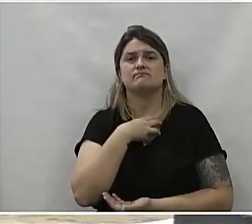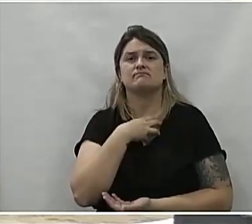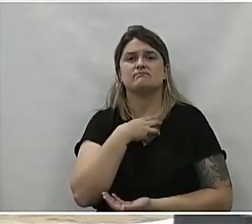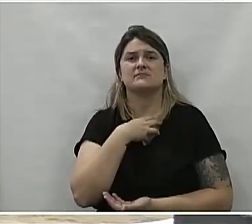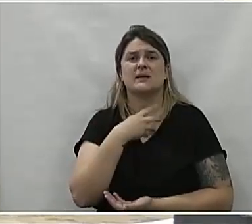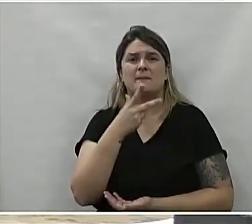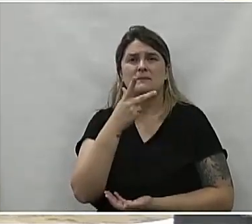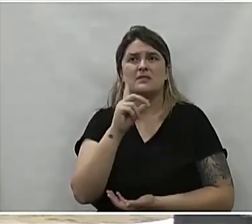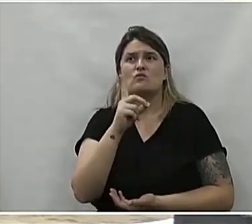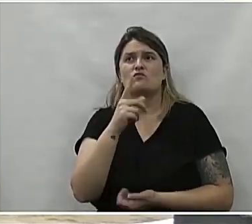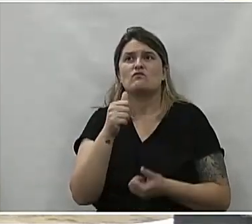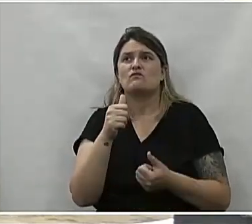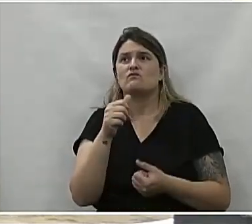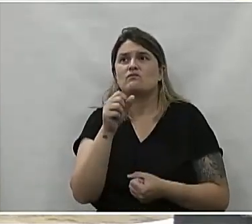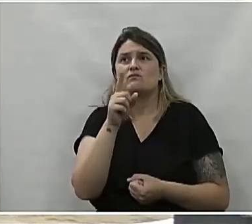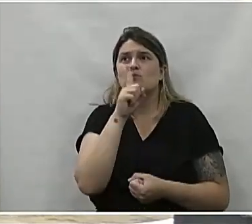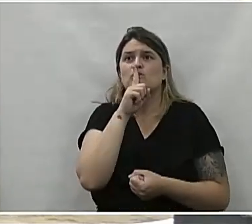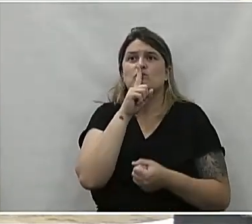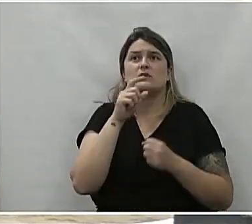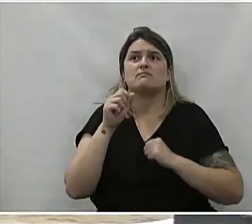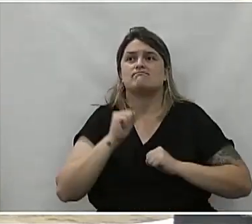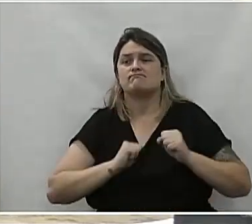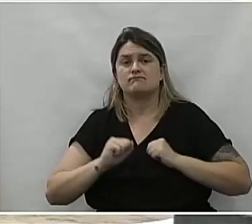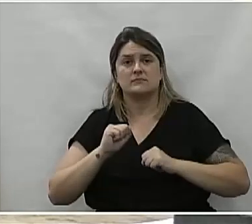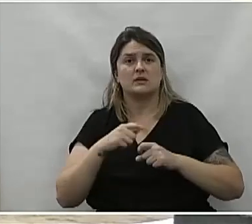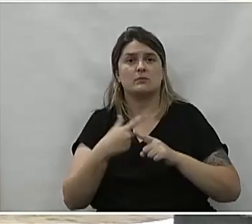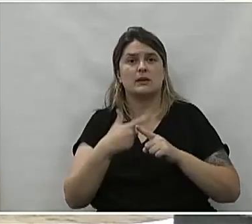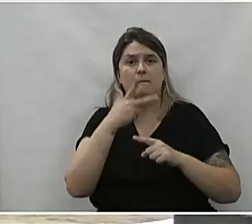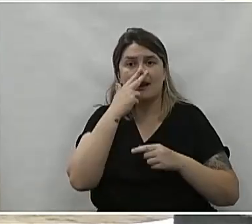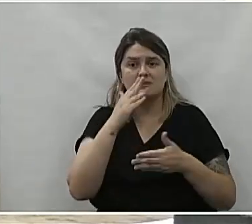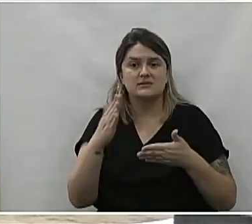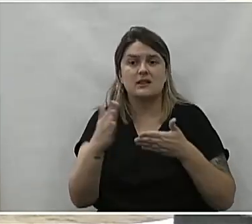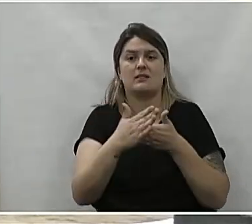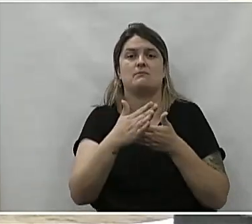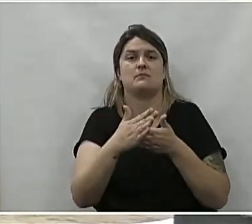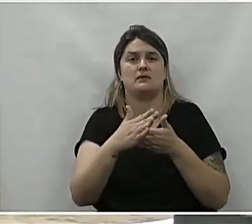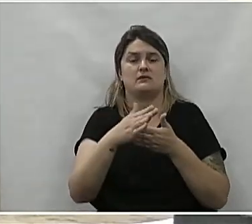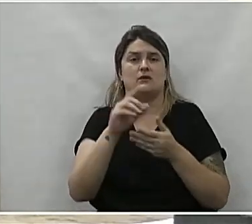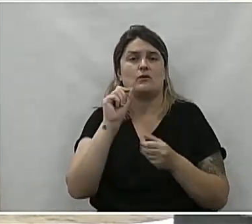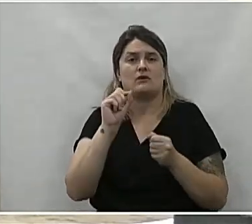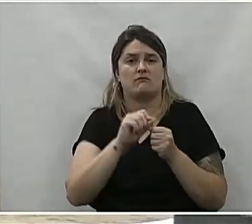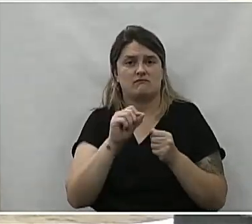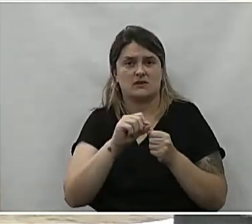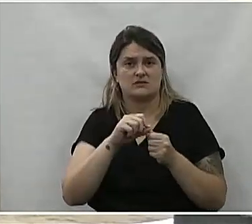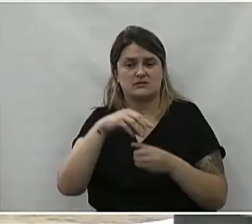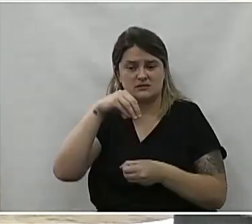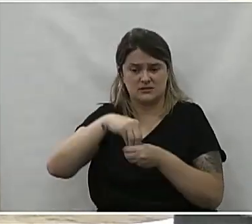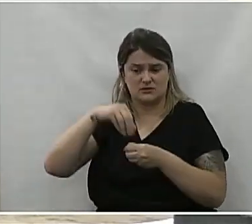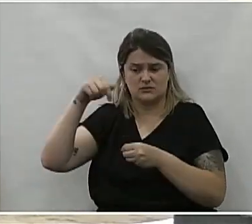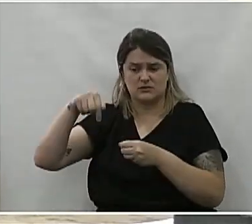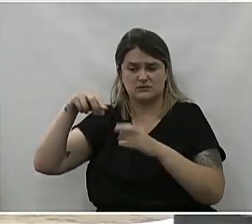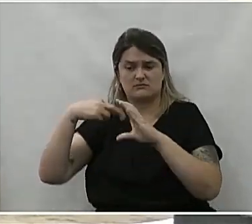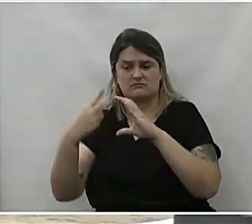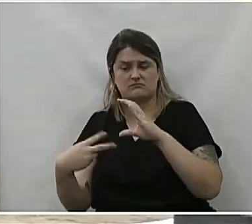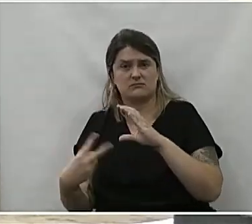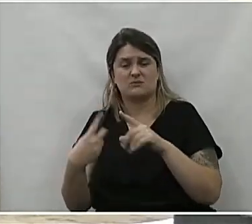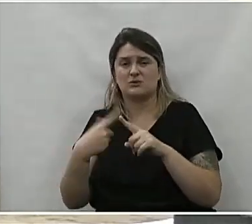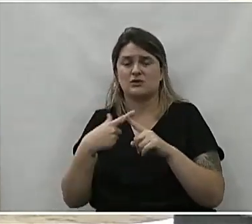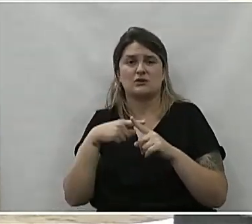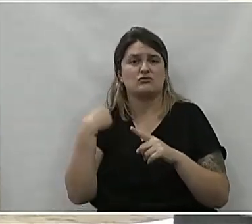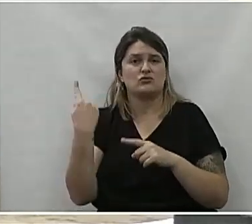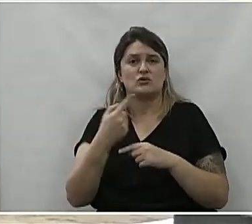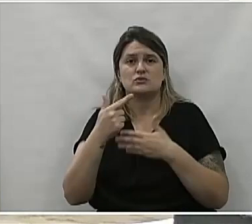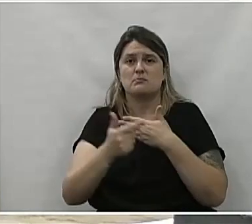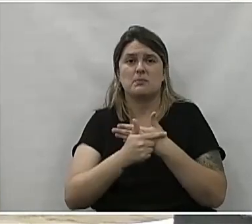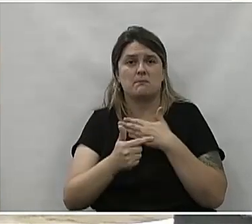inquietude De poder fazer Mais para as pessoas E ficar limitada Dentro do legislativo Porque o nosso